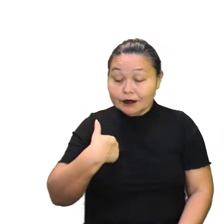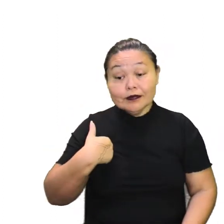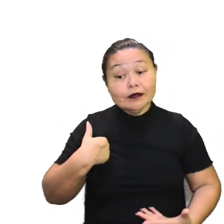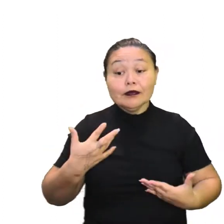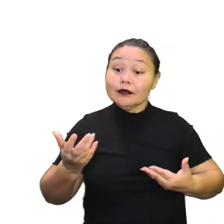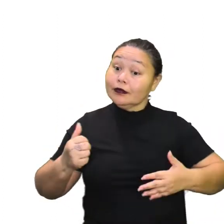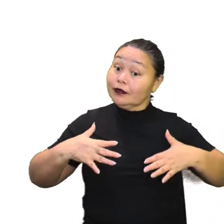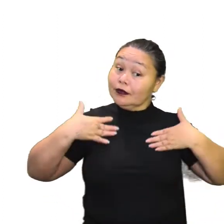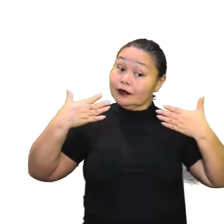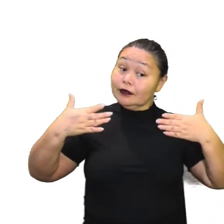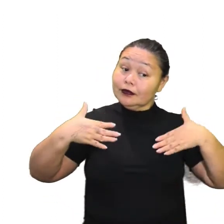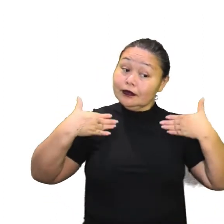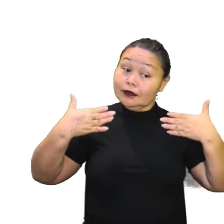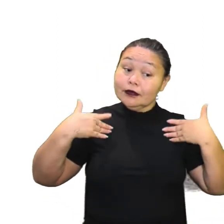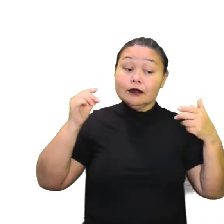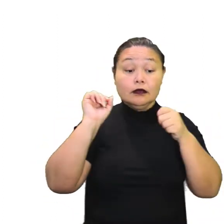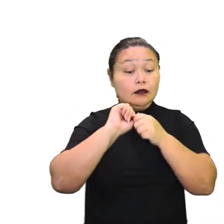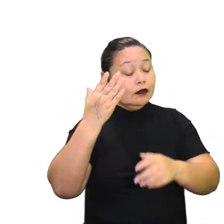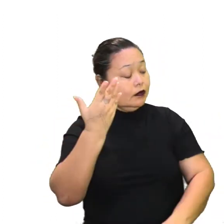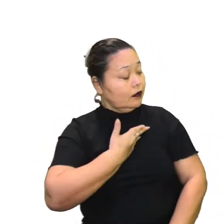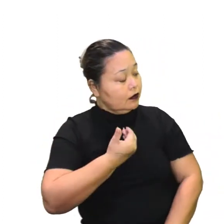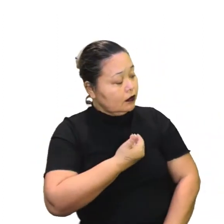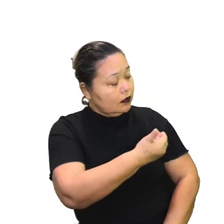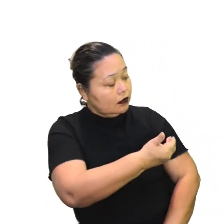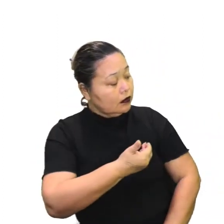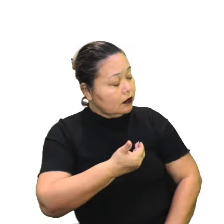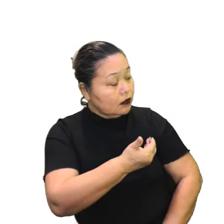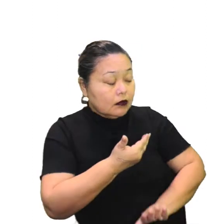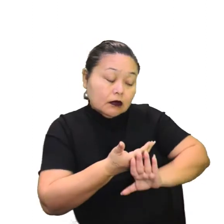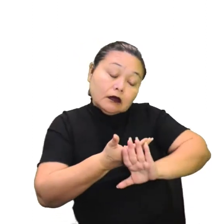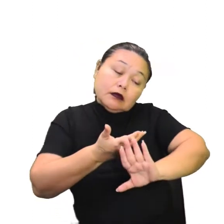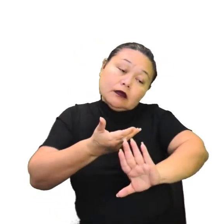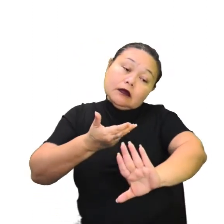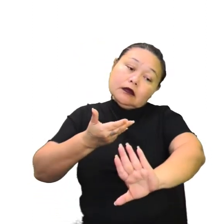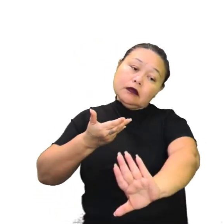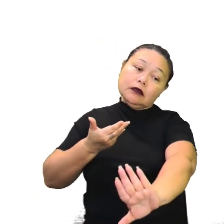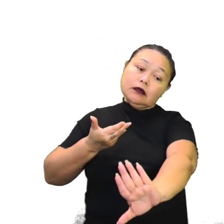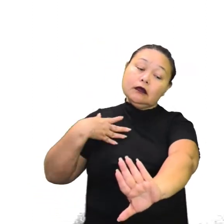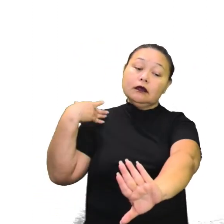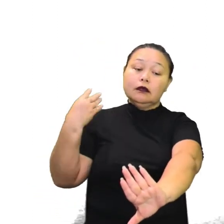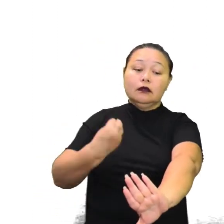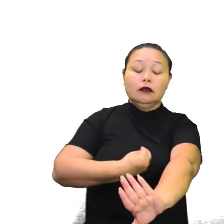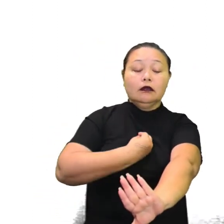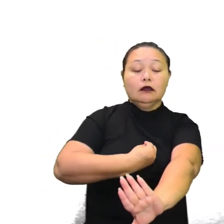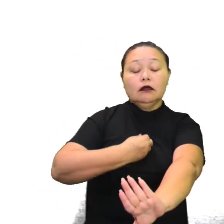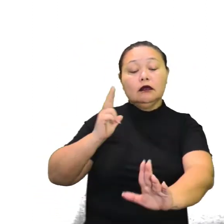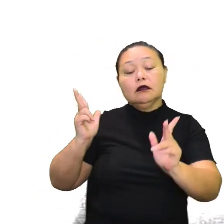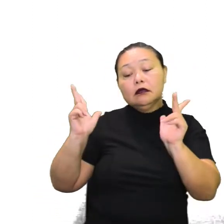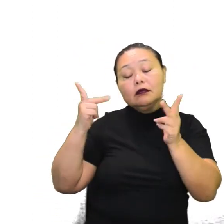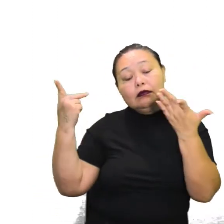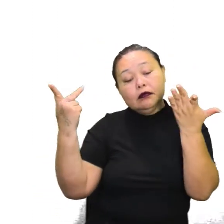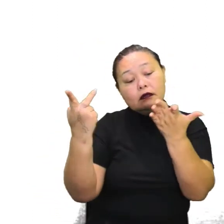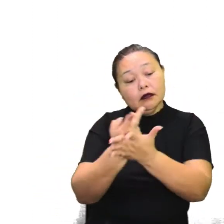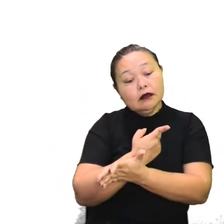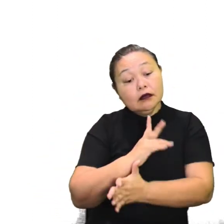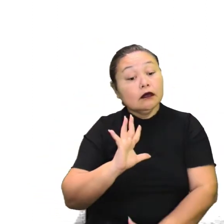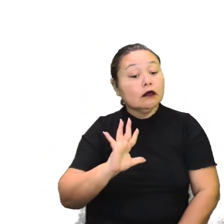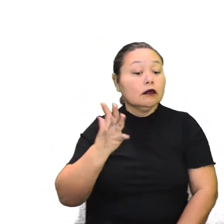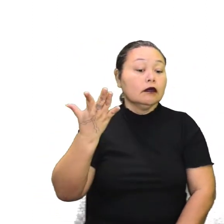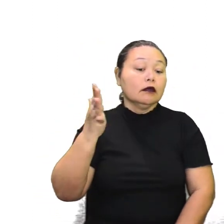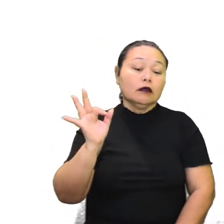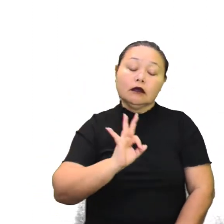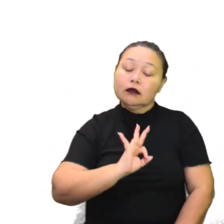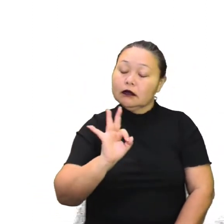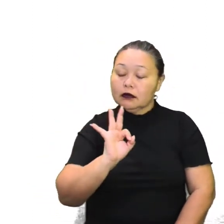se fez contente. Fez-se do amigo próximo distante, fez-se da vida uma aventura errante.